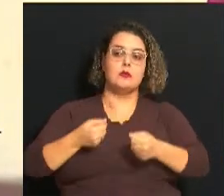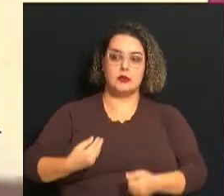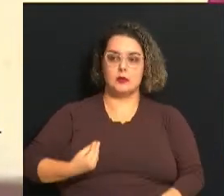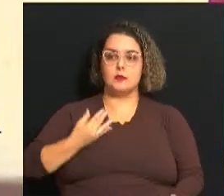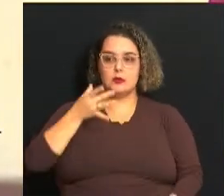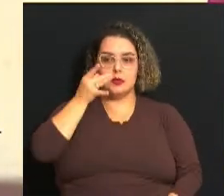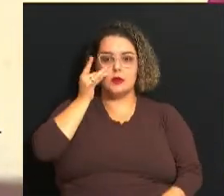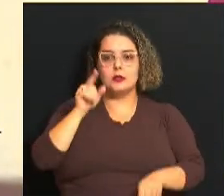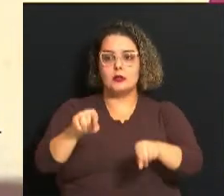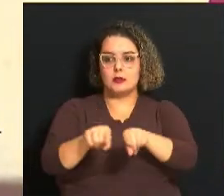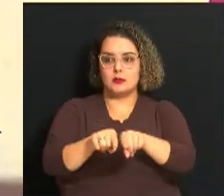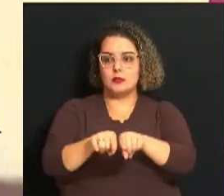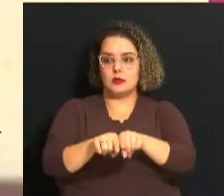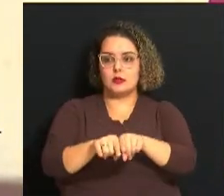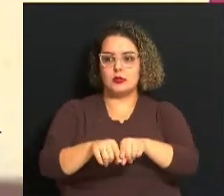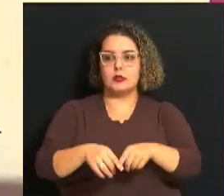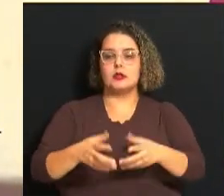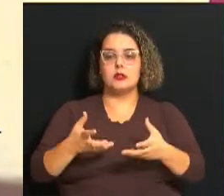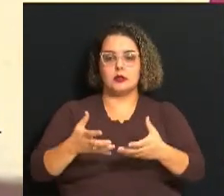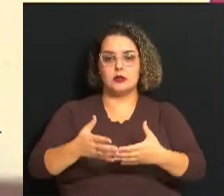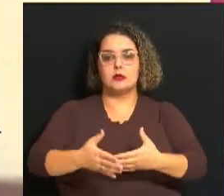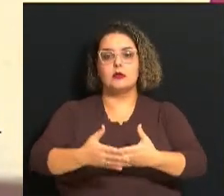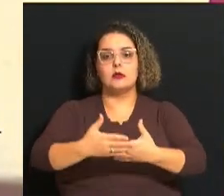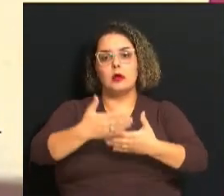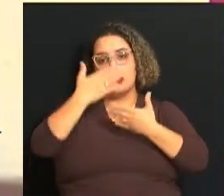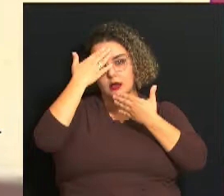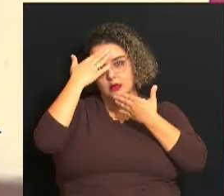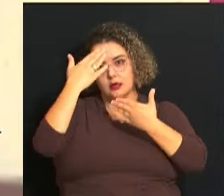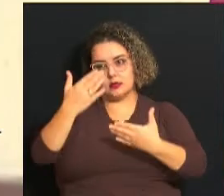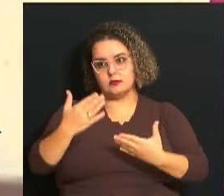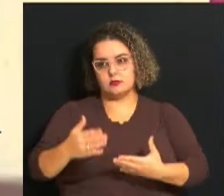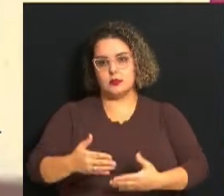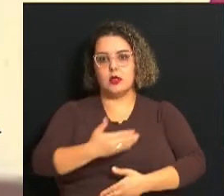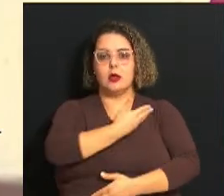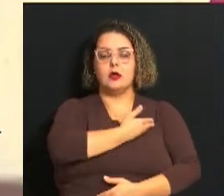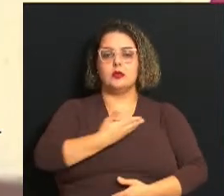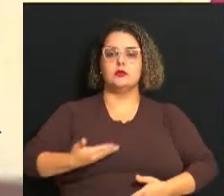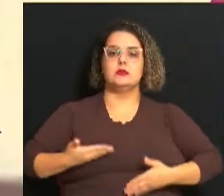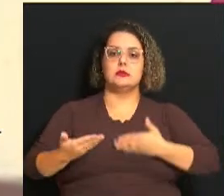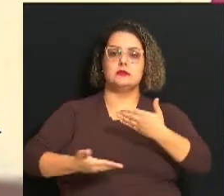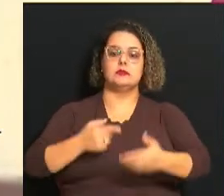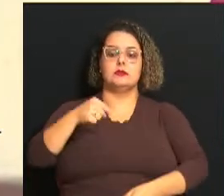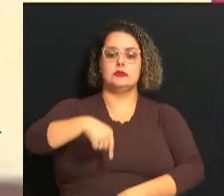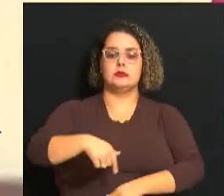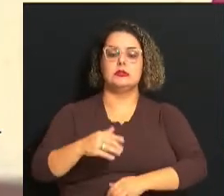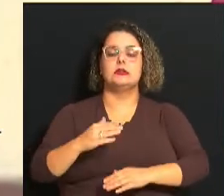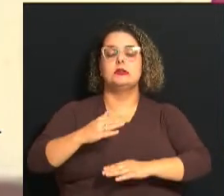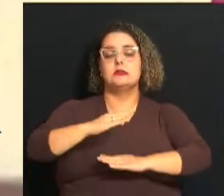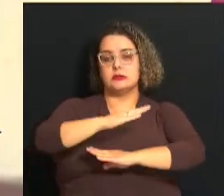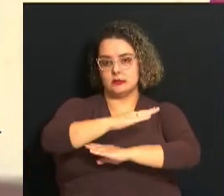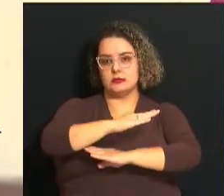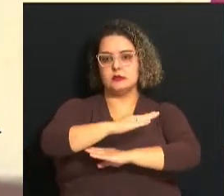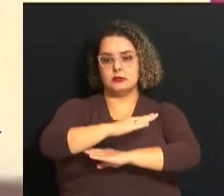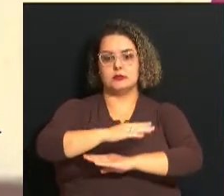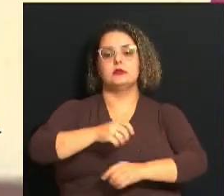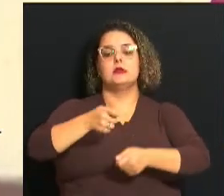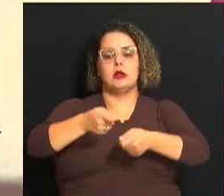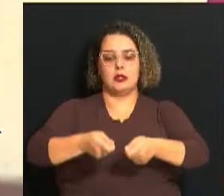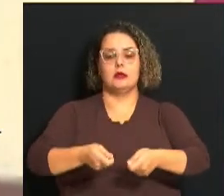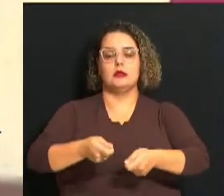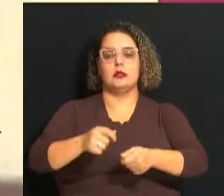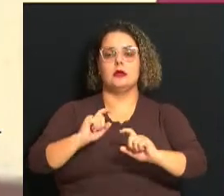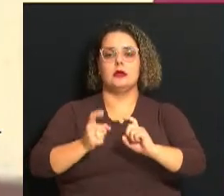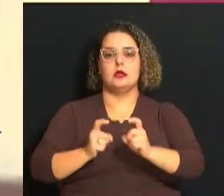mas eu também quero externar um agradecimento especial aos servidores dessa eu te garanto e que essa reunião